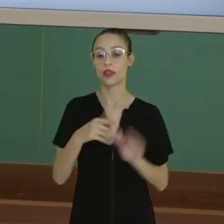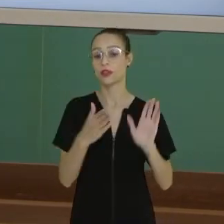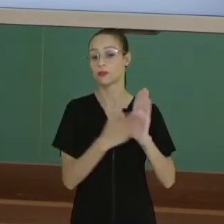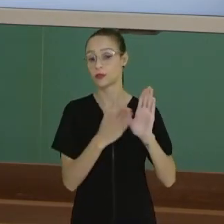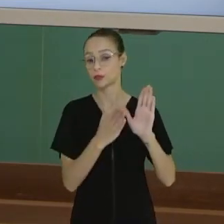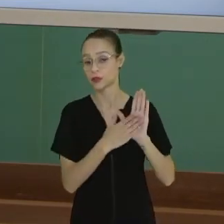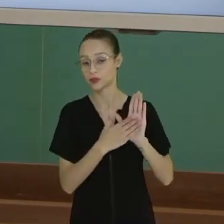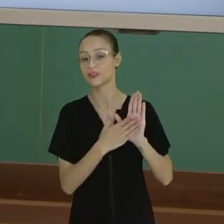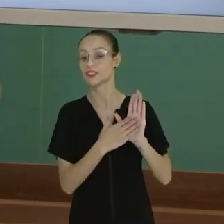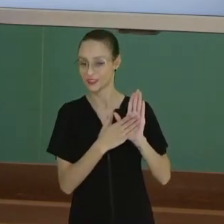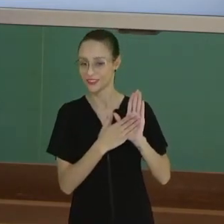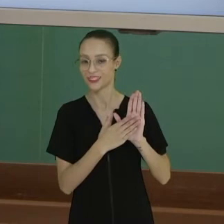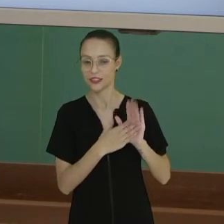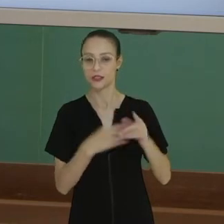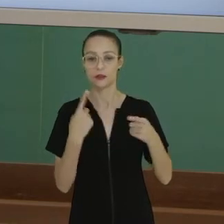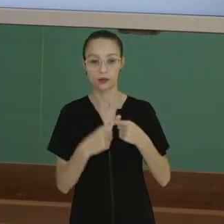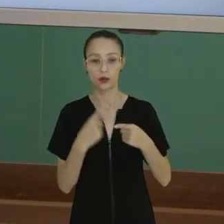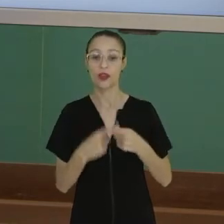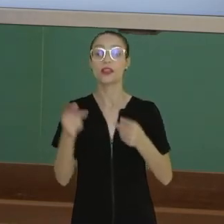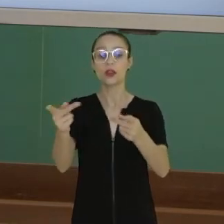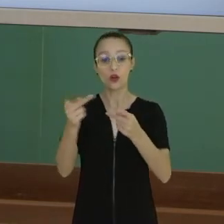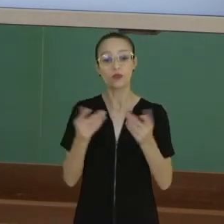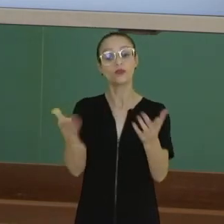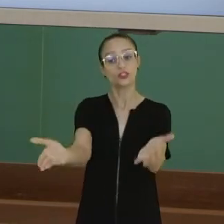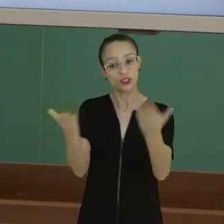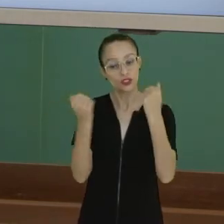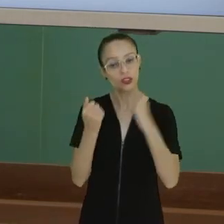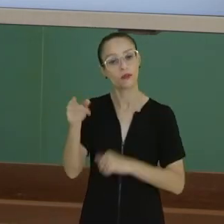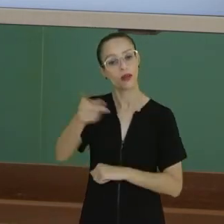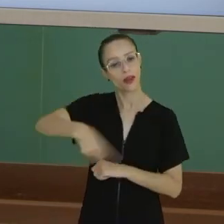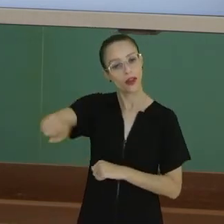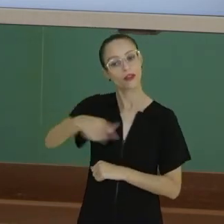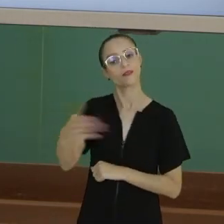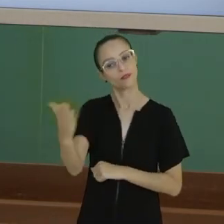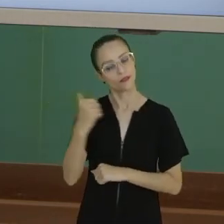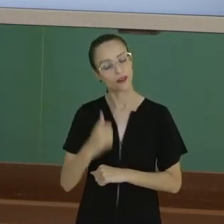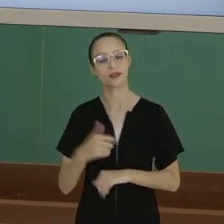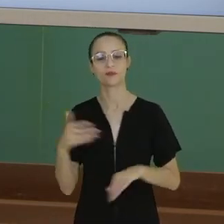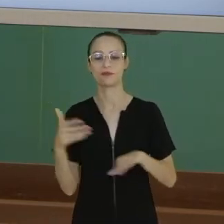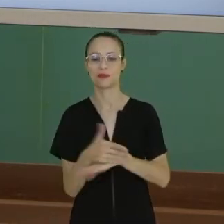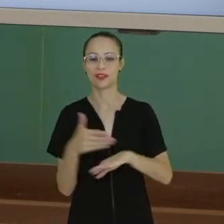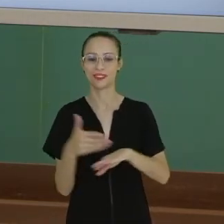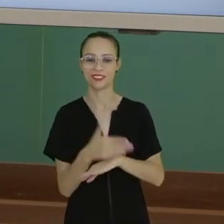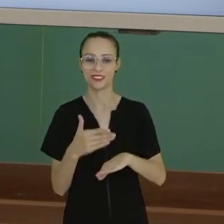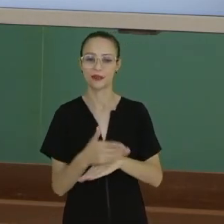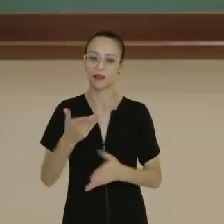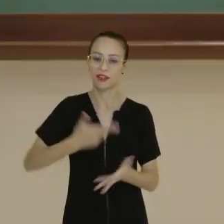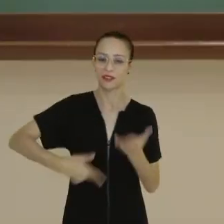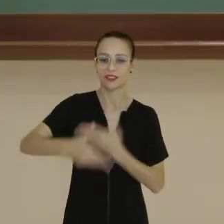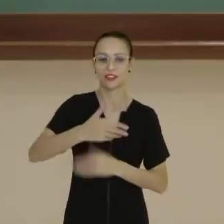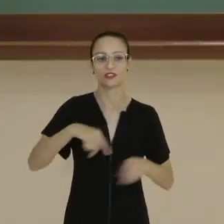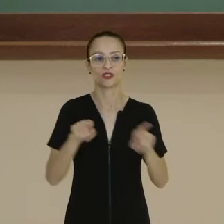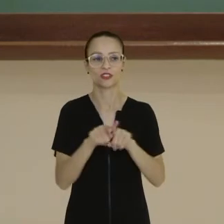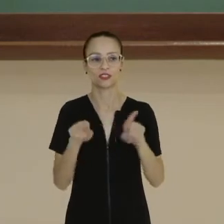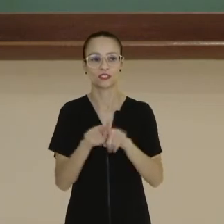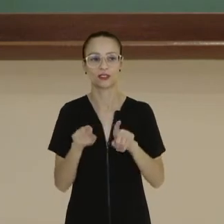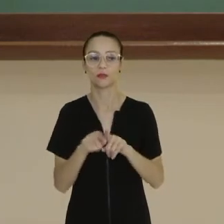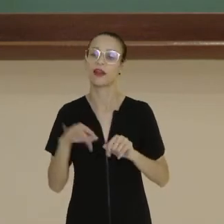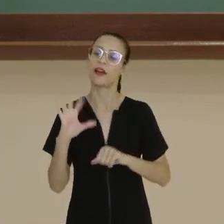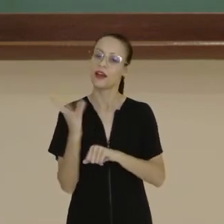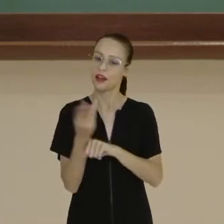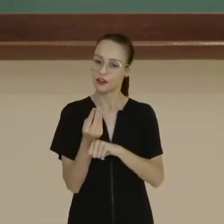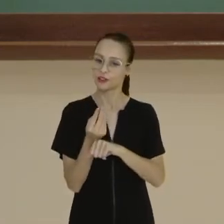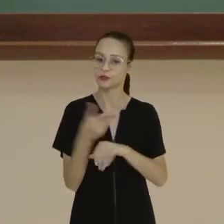artista propositora, porque ela convida, ela chama o público para participar das suas obras e interagir, né? Fazendo uma arte